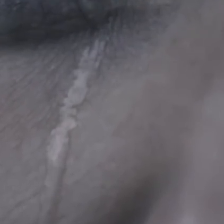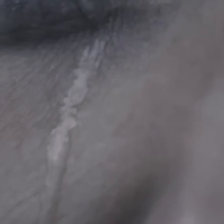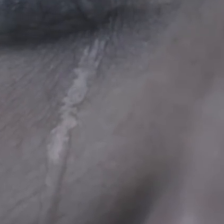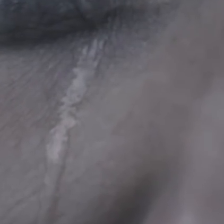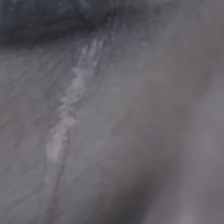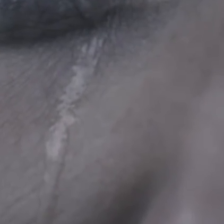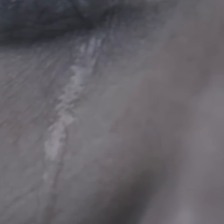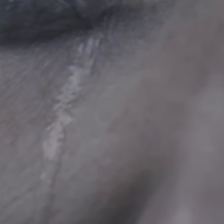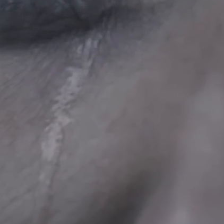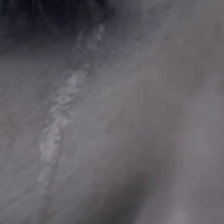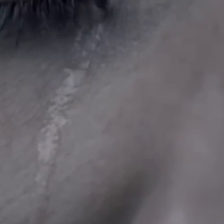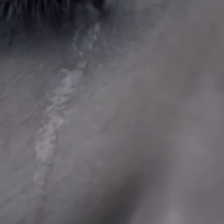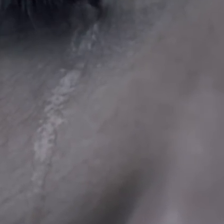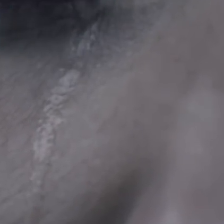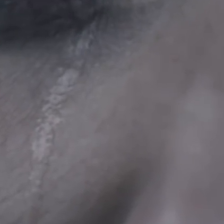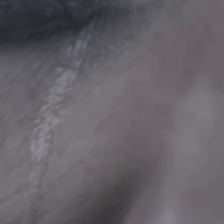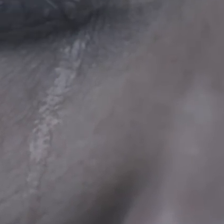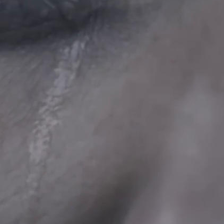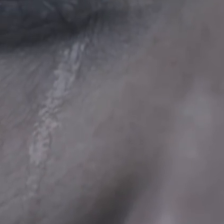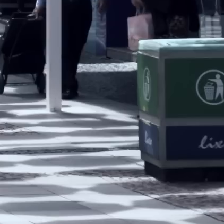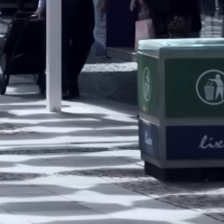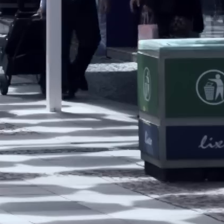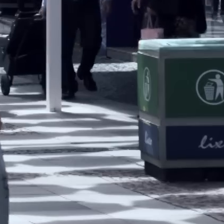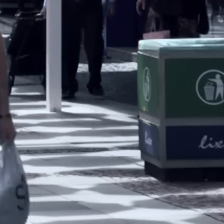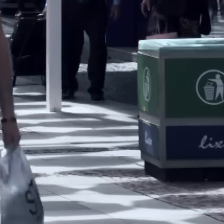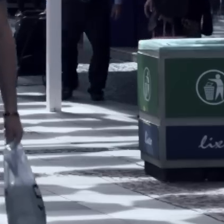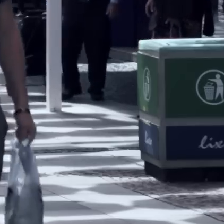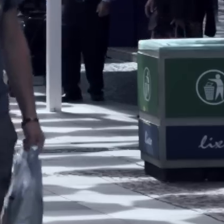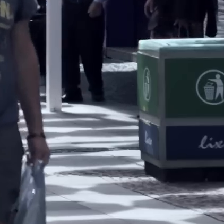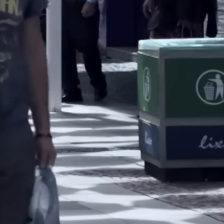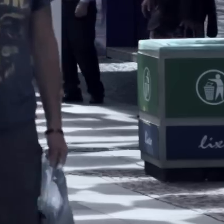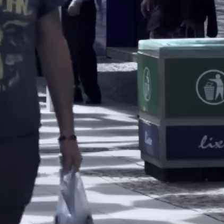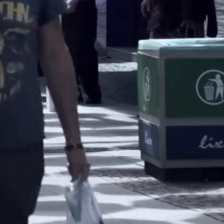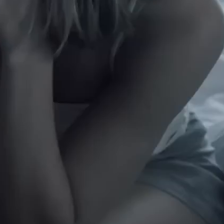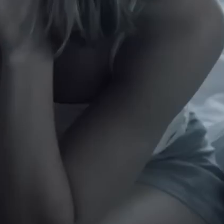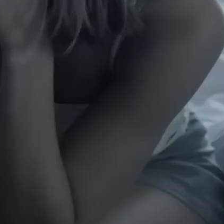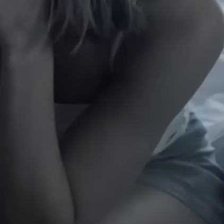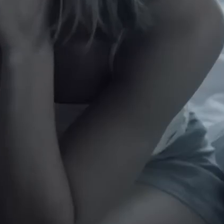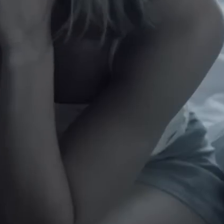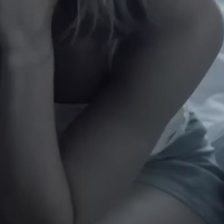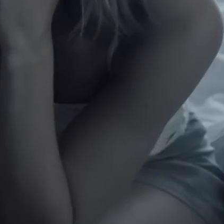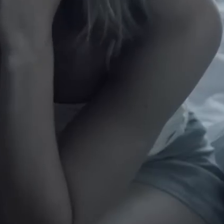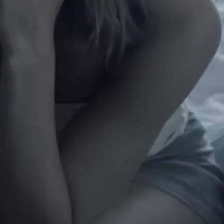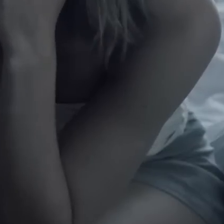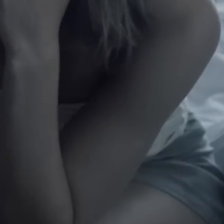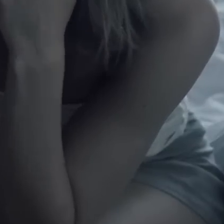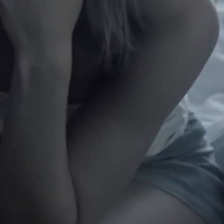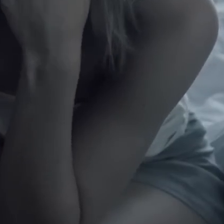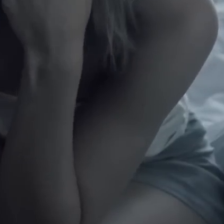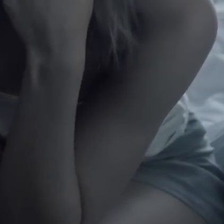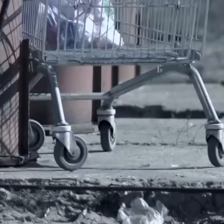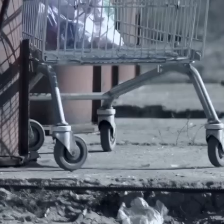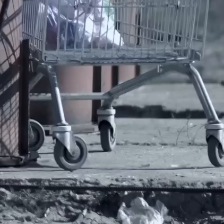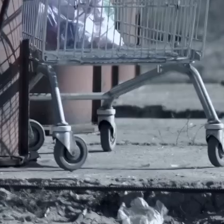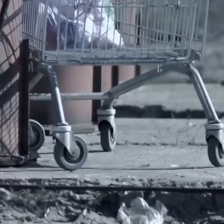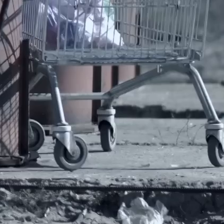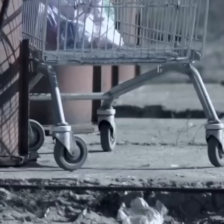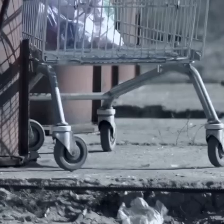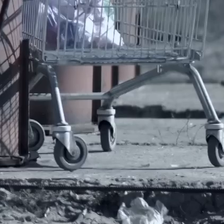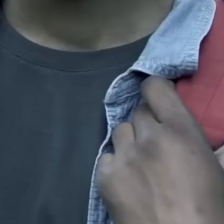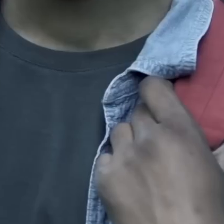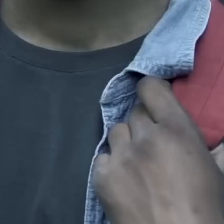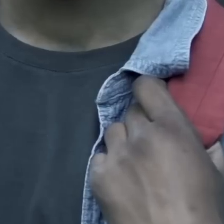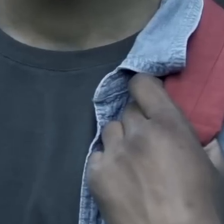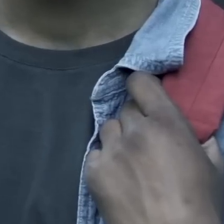fazem parte da vida de qualquer pessoa. No dia a dia, enfrentamos muitas dificuldades como a questão do